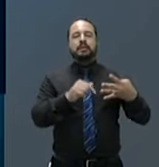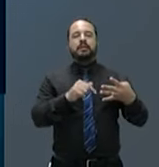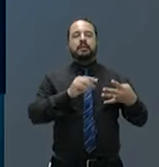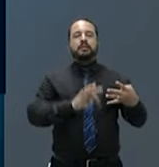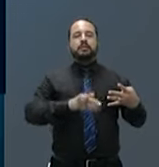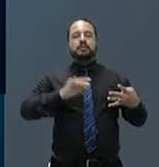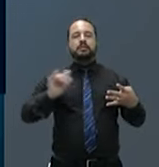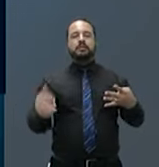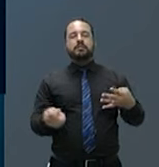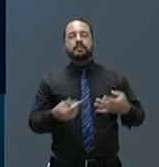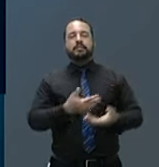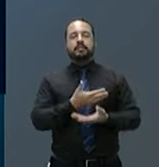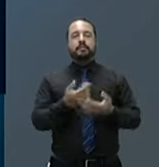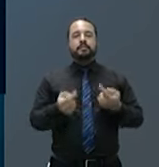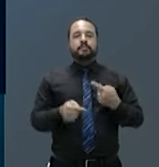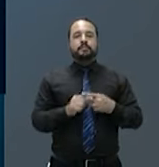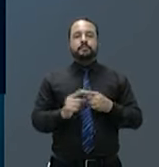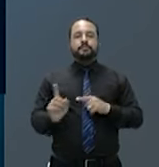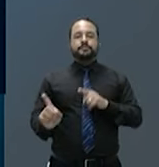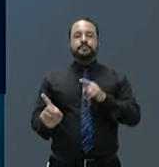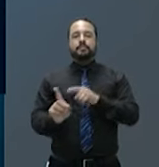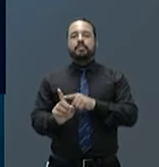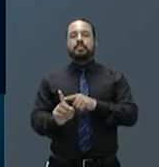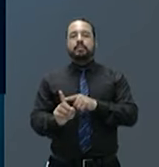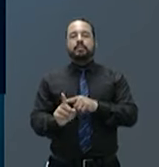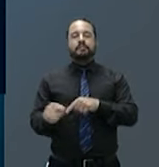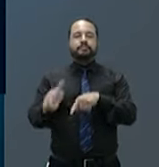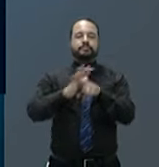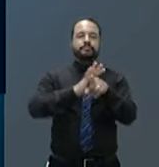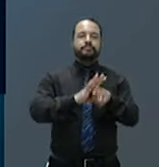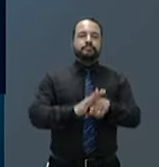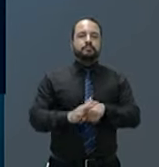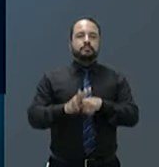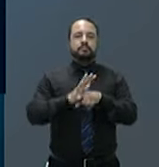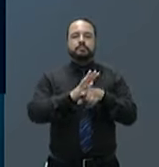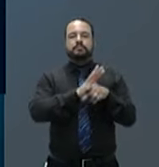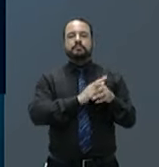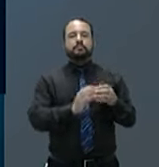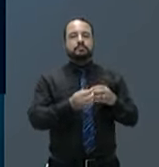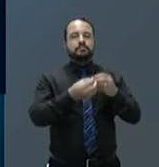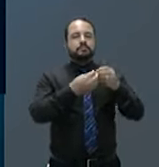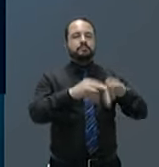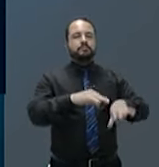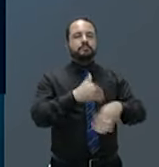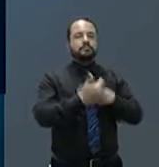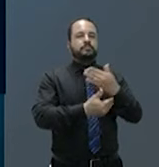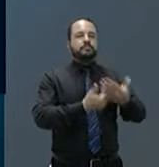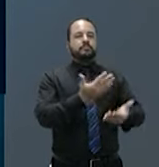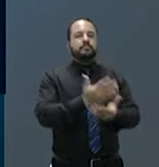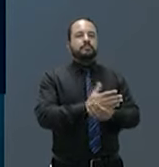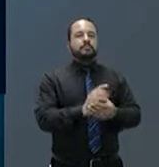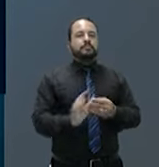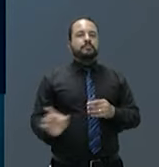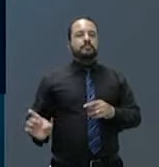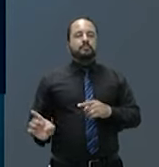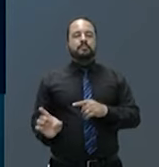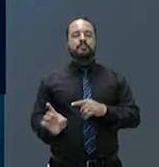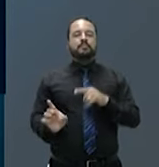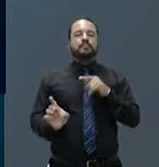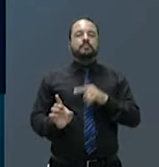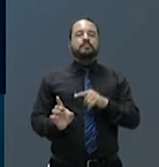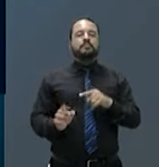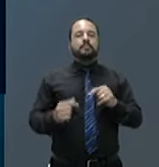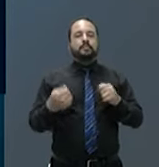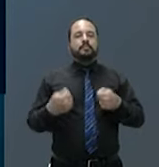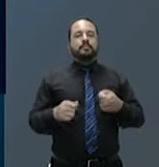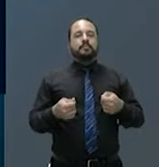avaliar concretamente a existência de um prejuízo processual à tramitação do feito.